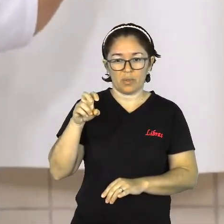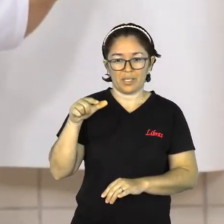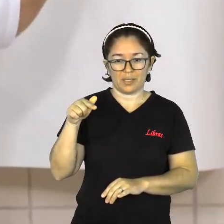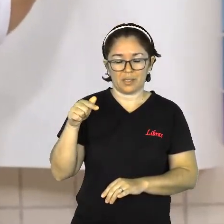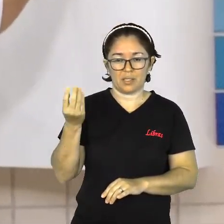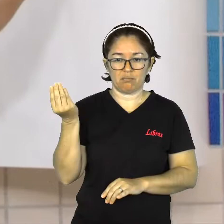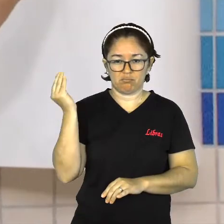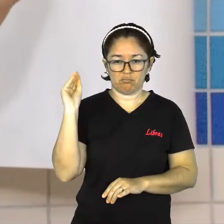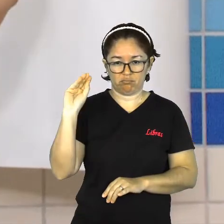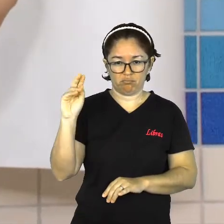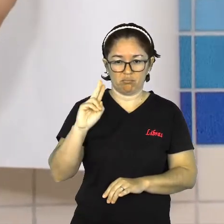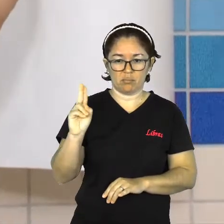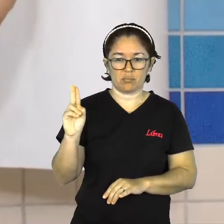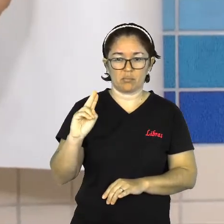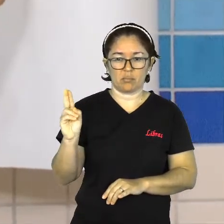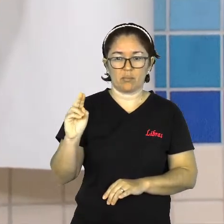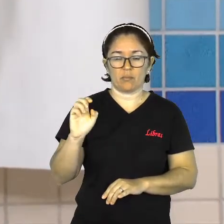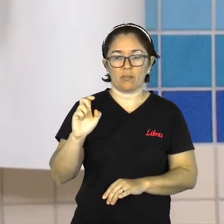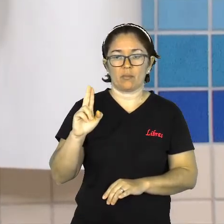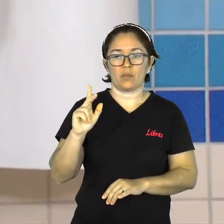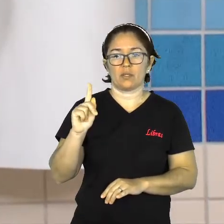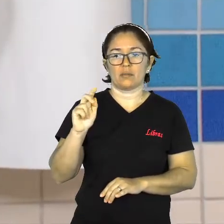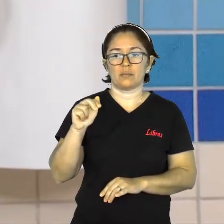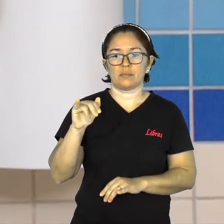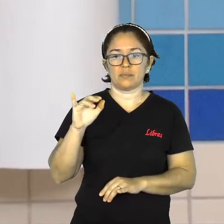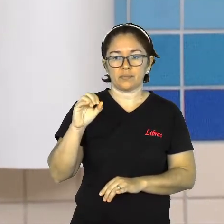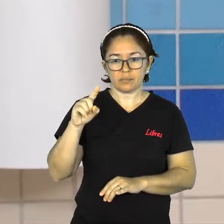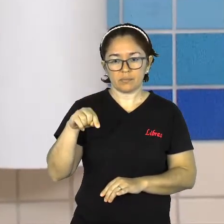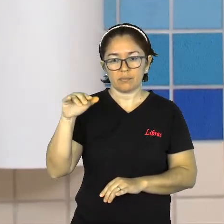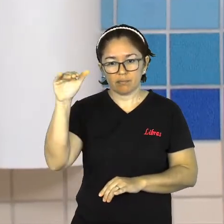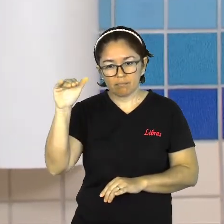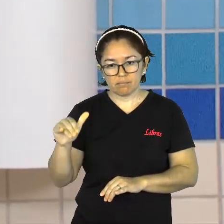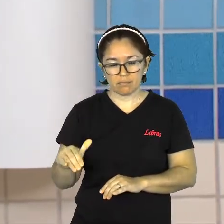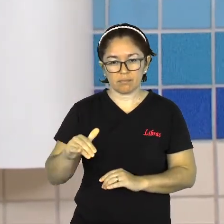O Eugênio.